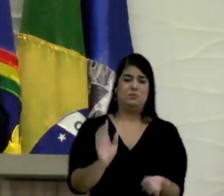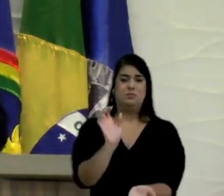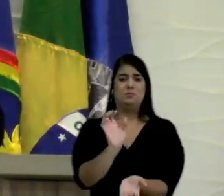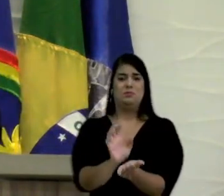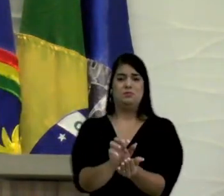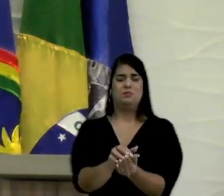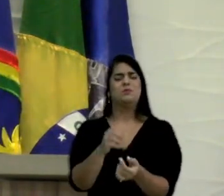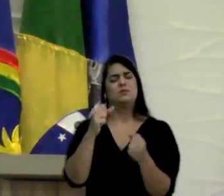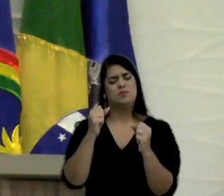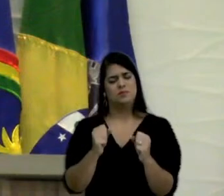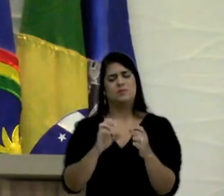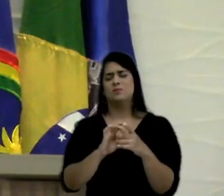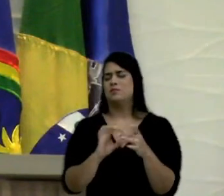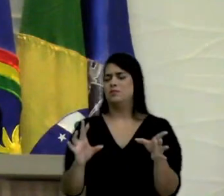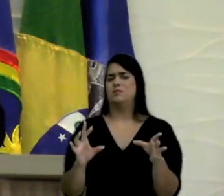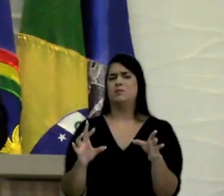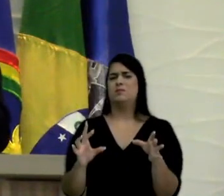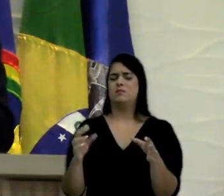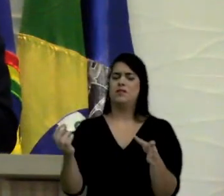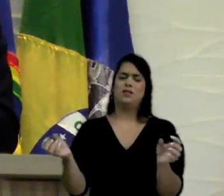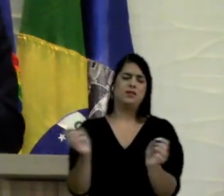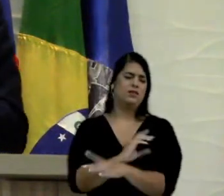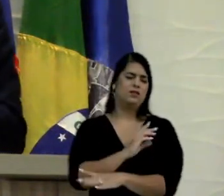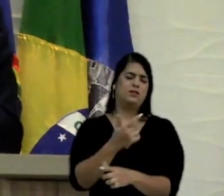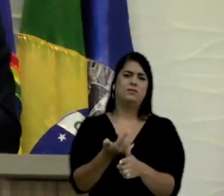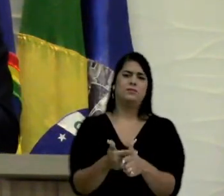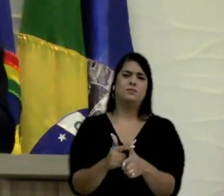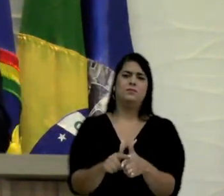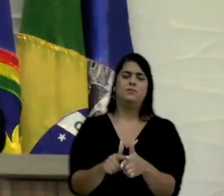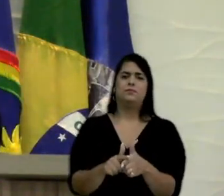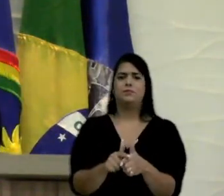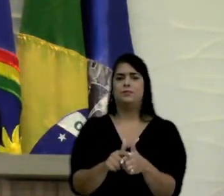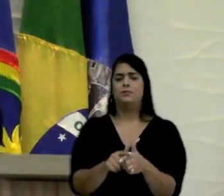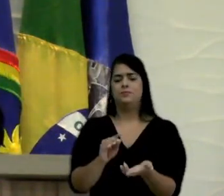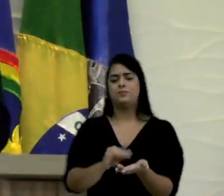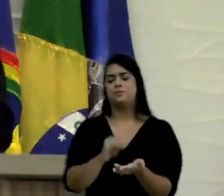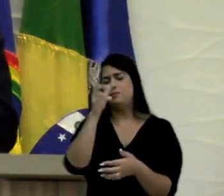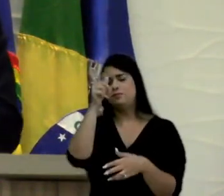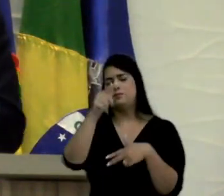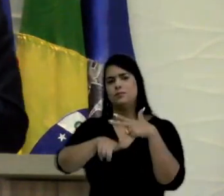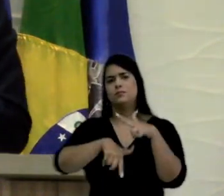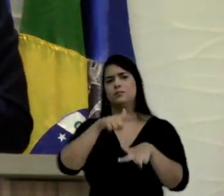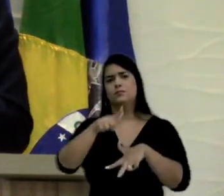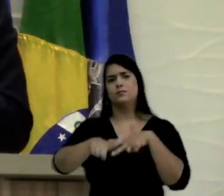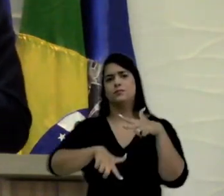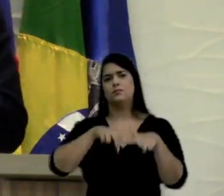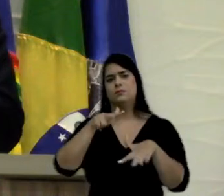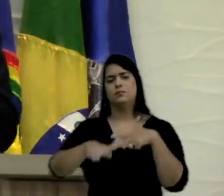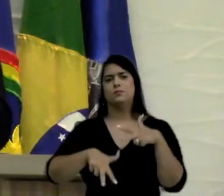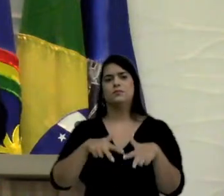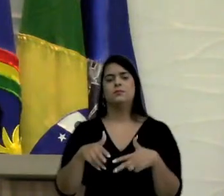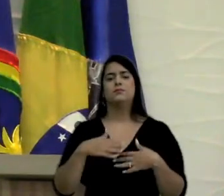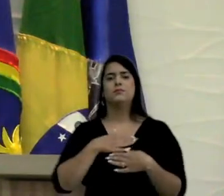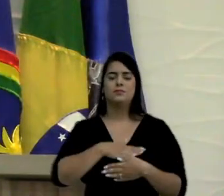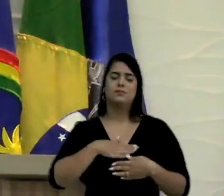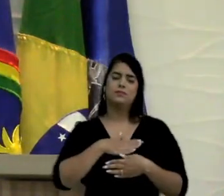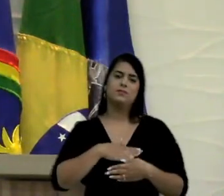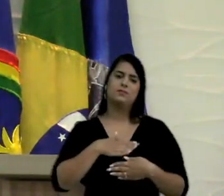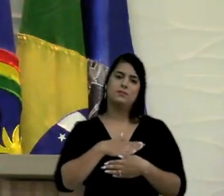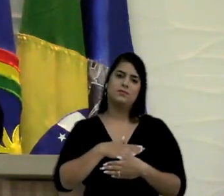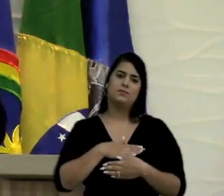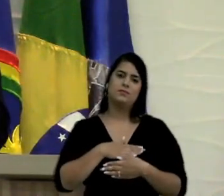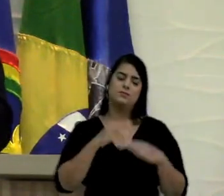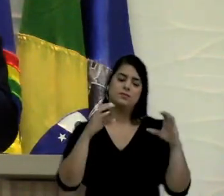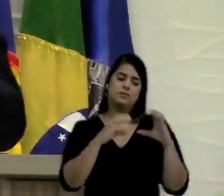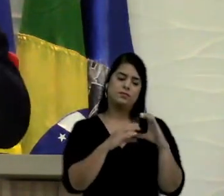tempo já ter resolvido a questão da falta de água em São Bento do Una e na Vila do Espírito Santo então era isso gostaria de considerar a respeito da